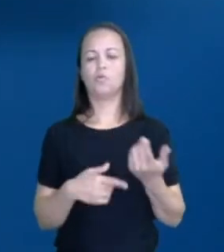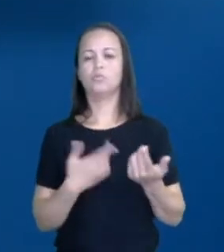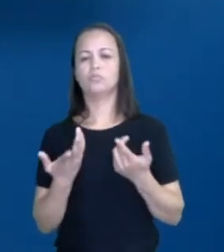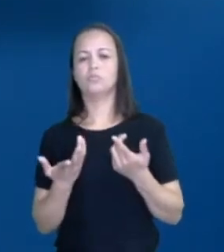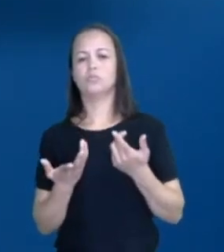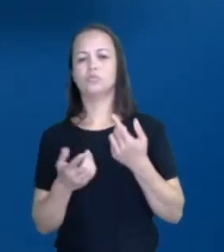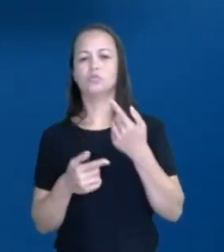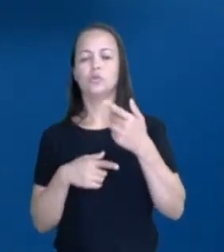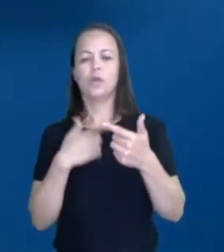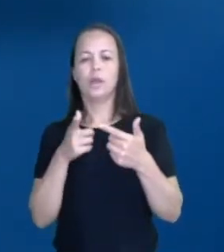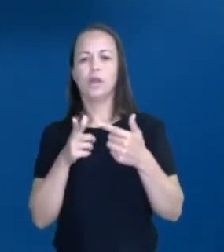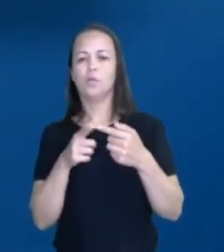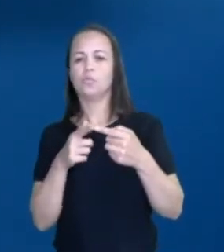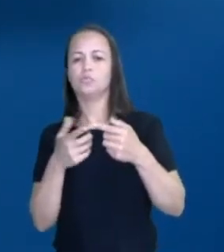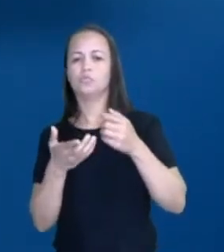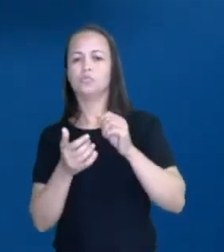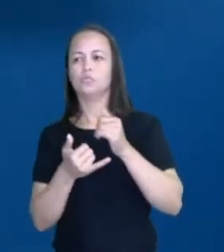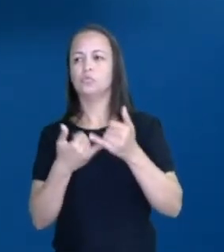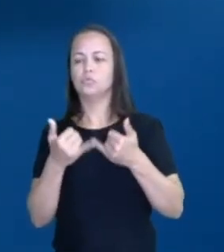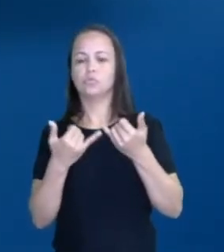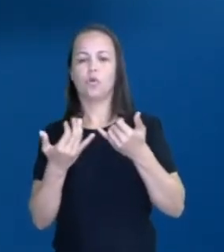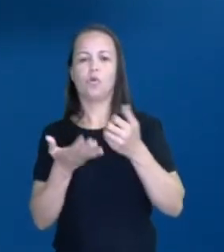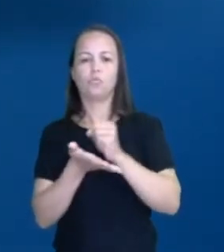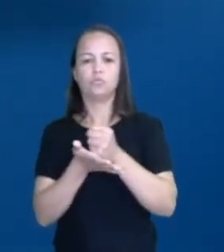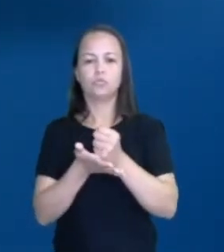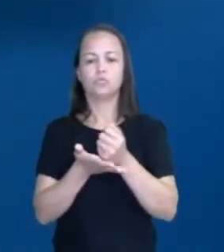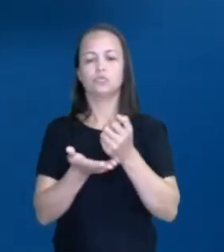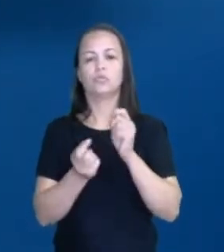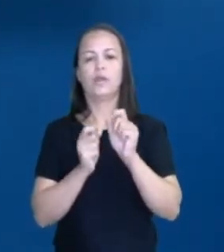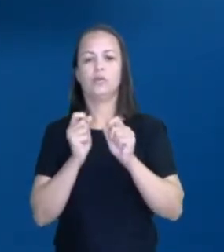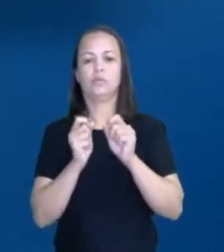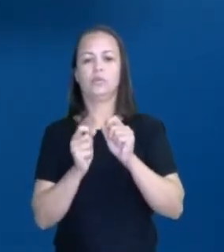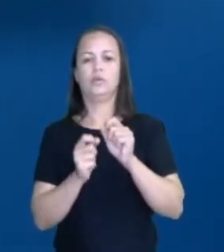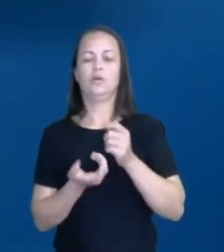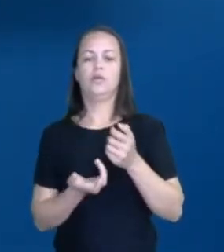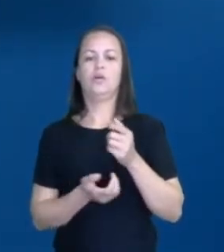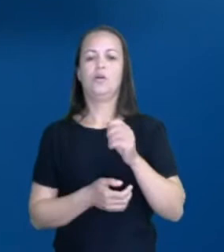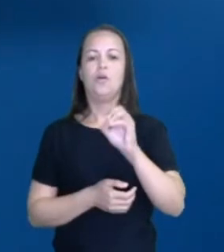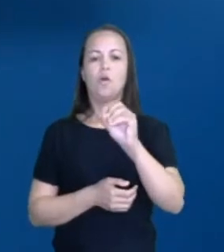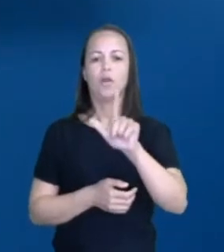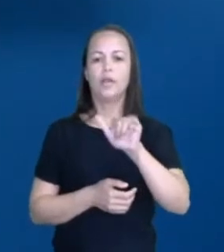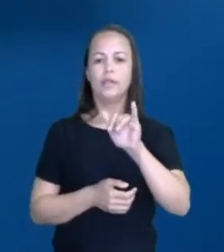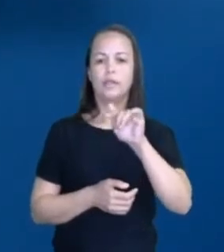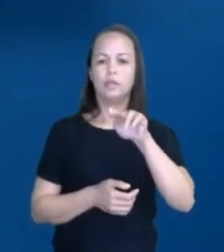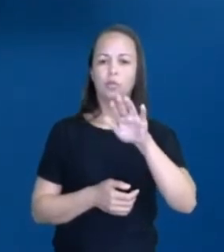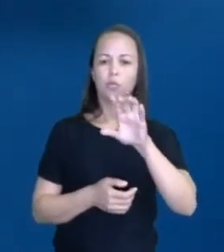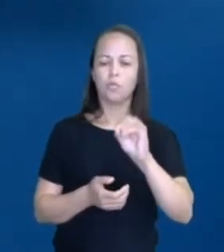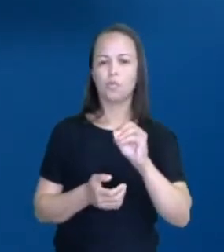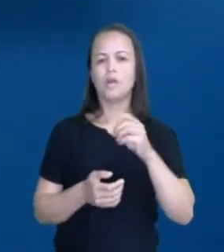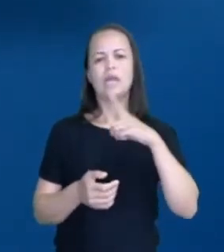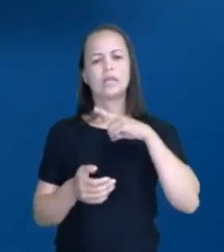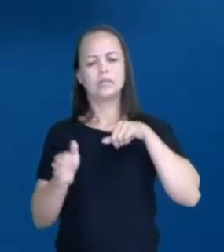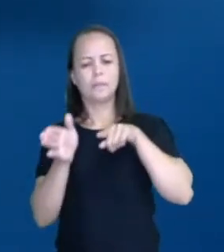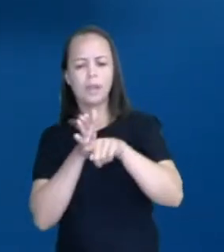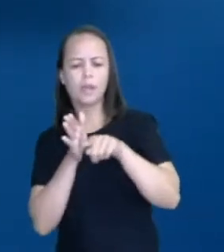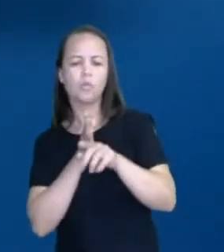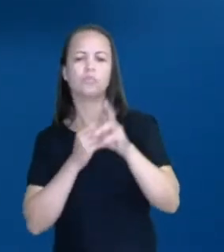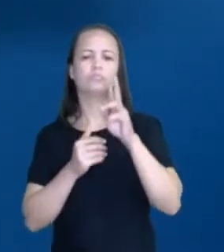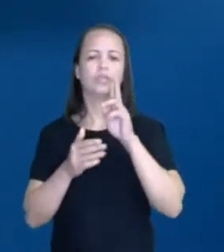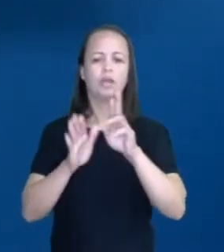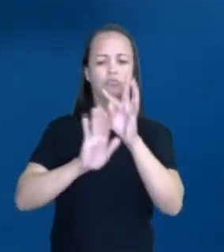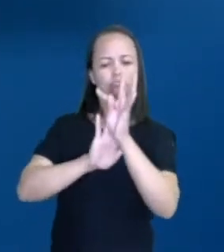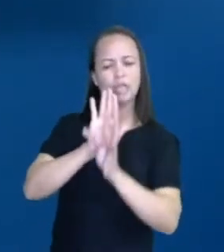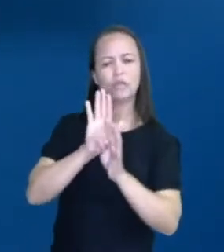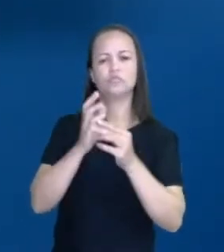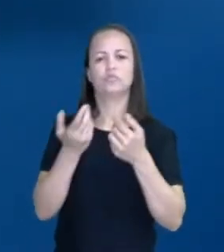sempre recomendo para os meus alunos, que eu gosto muito, é o Duolingo, né? Que tem questões, perguntas, textos, e aí você vai jogando